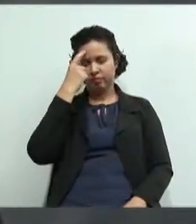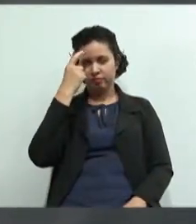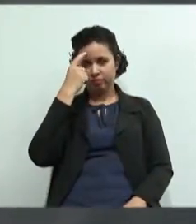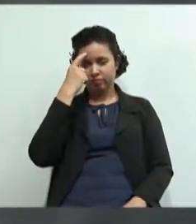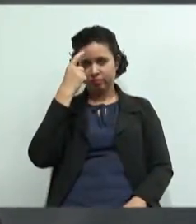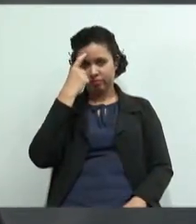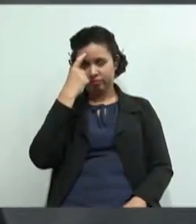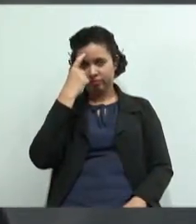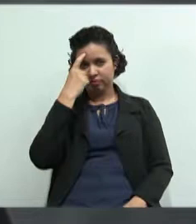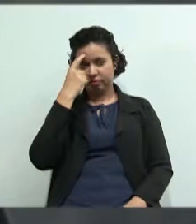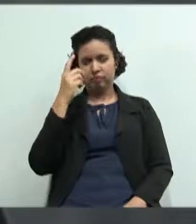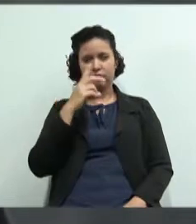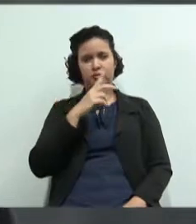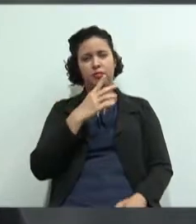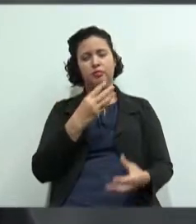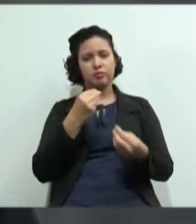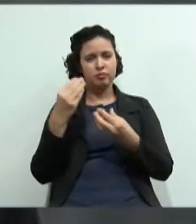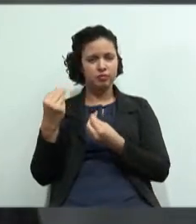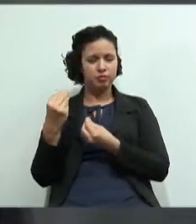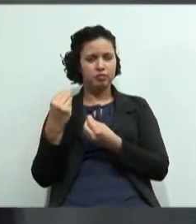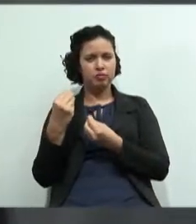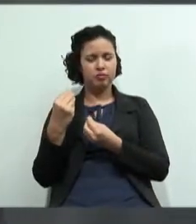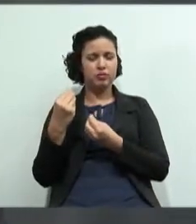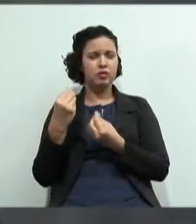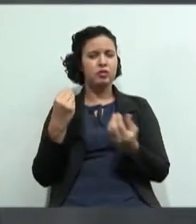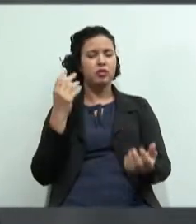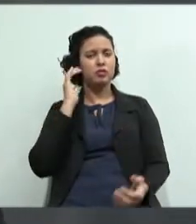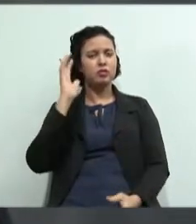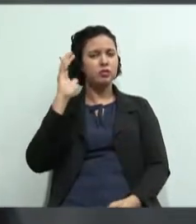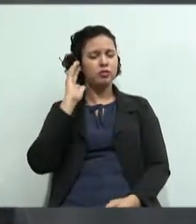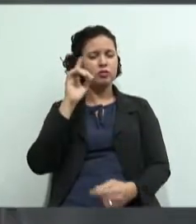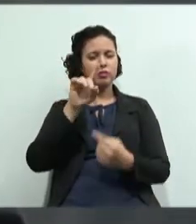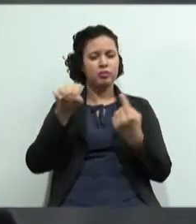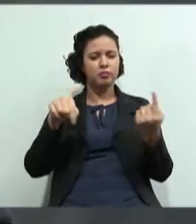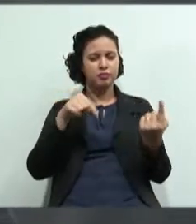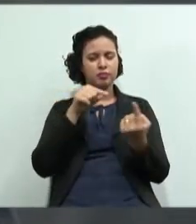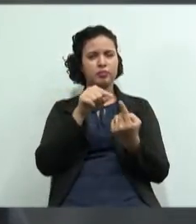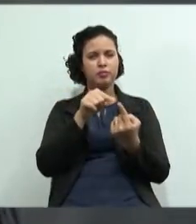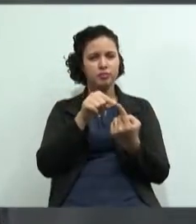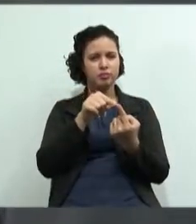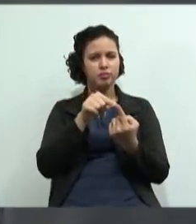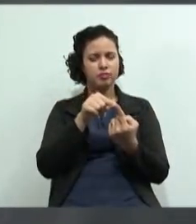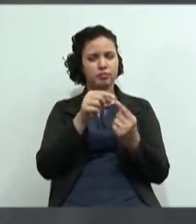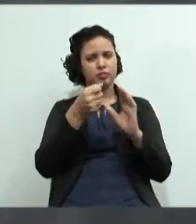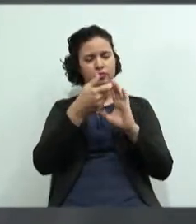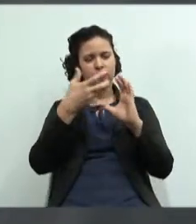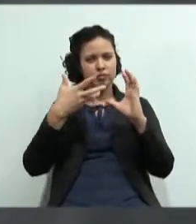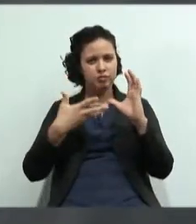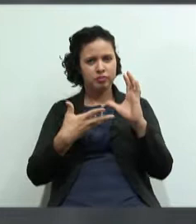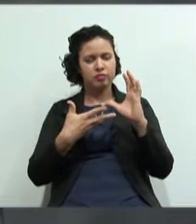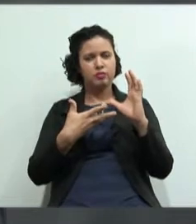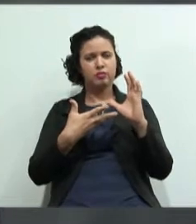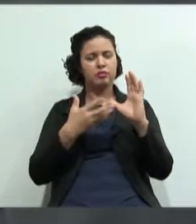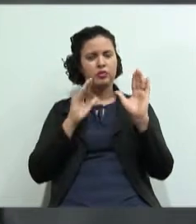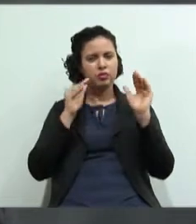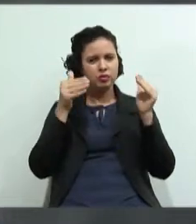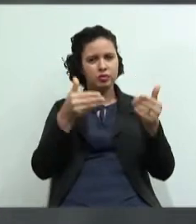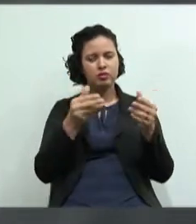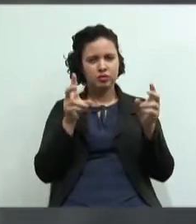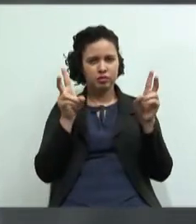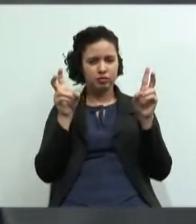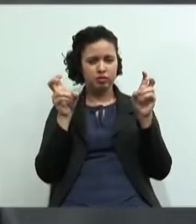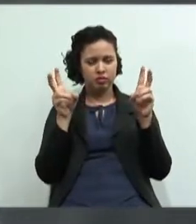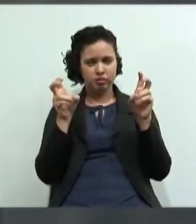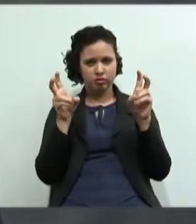muitas outras questões na cabeça. A filosofia tem como objetivo caracterizar elementos específicos de cada assunto e trazer